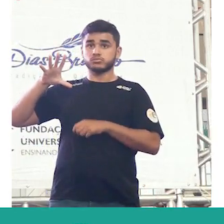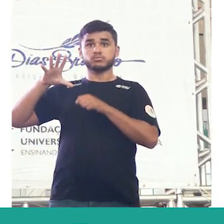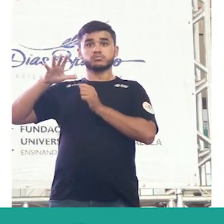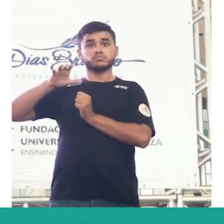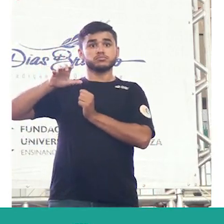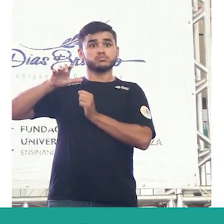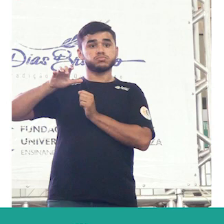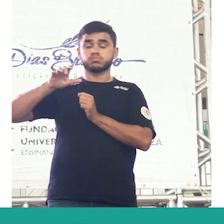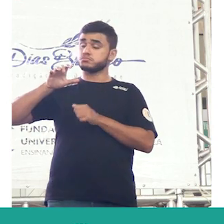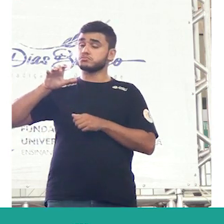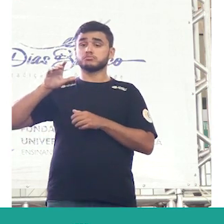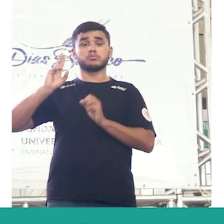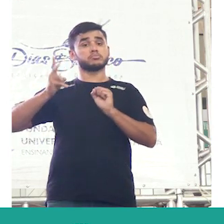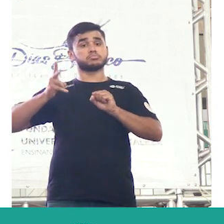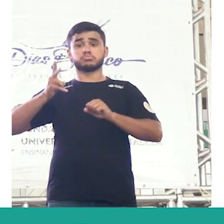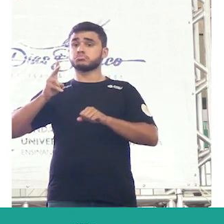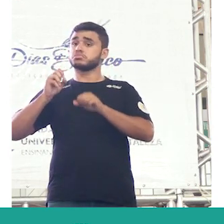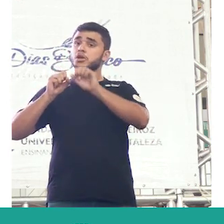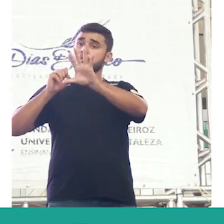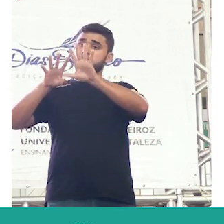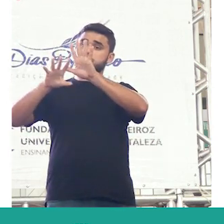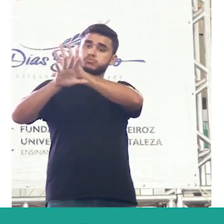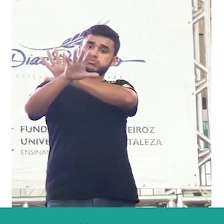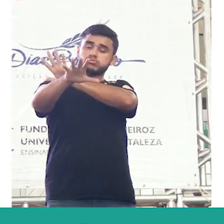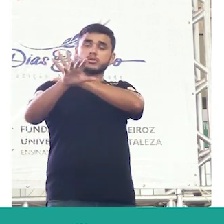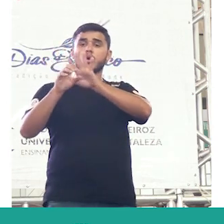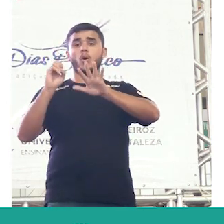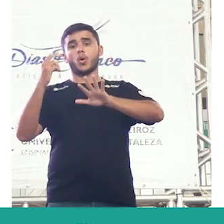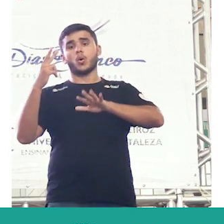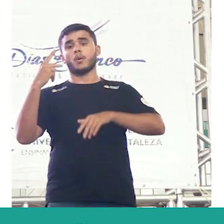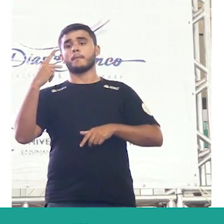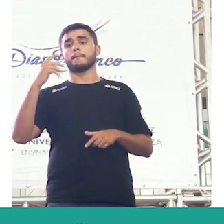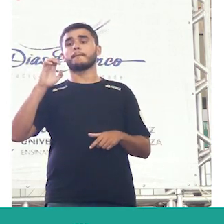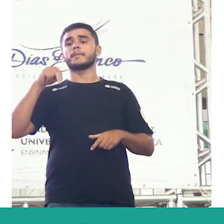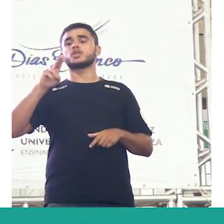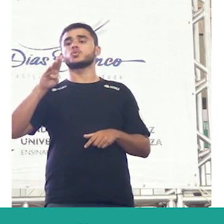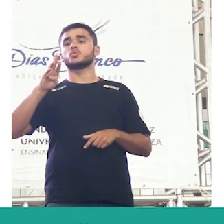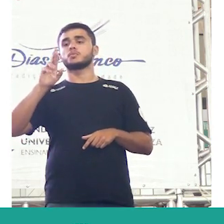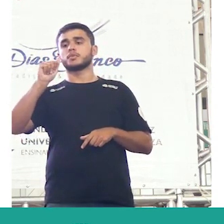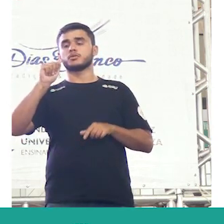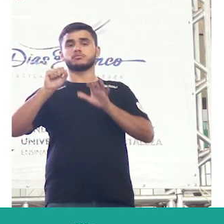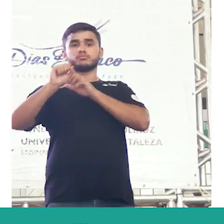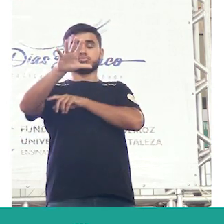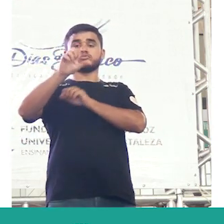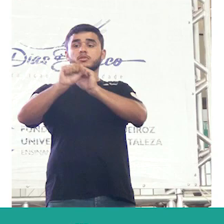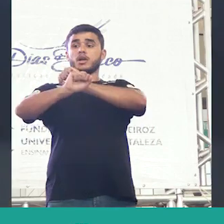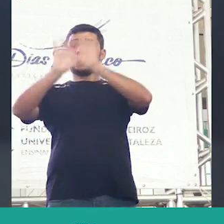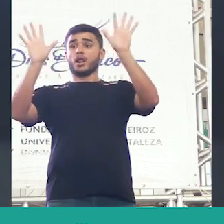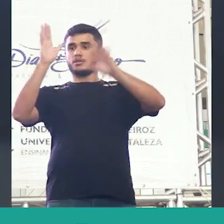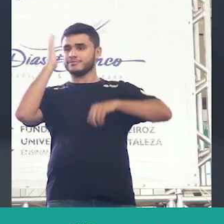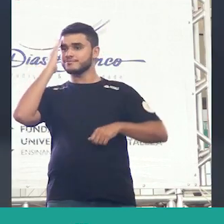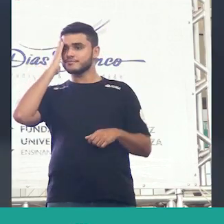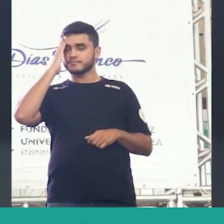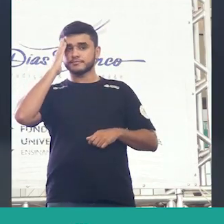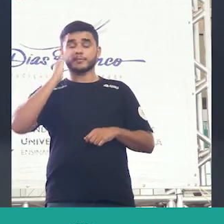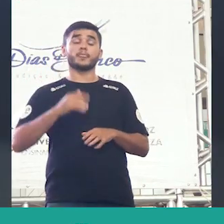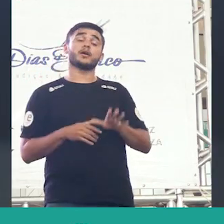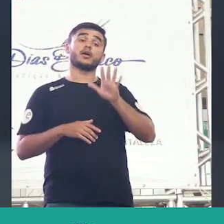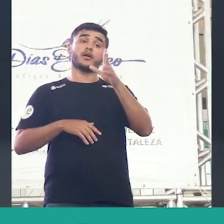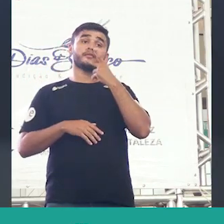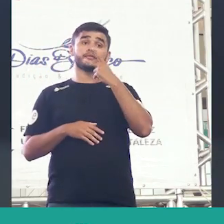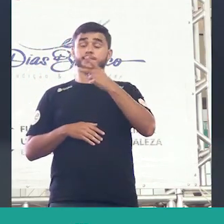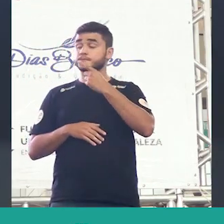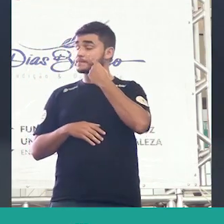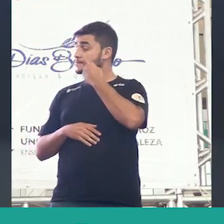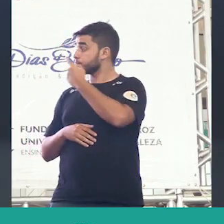é desproporcional, tanto projeta sombra como projeta penumbra. Aí eu pergunto para vocês, se eu